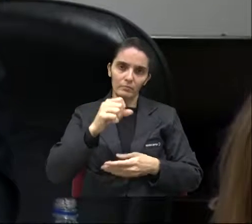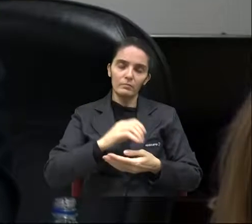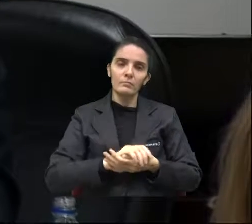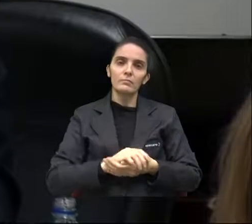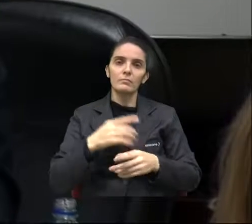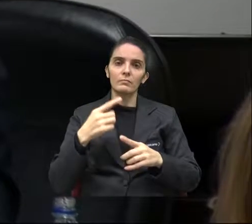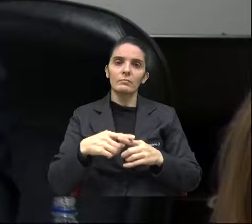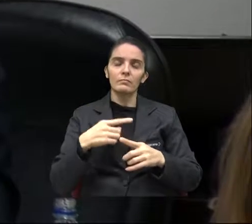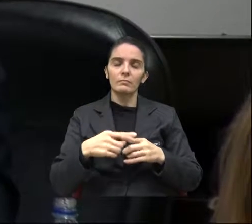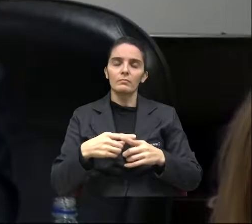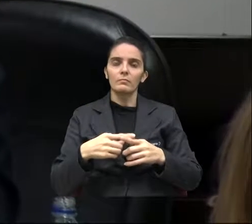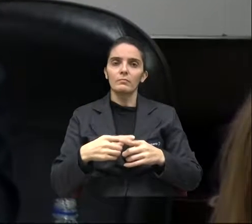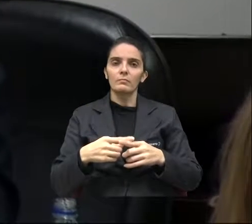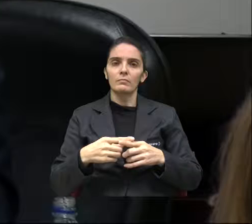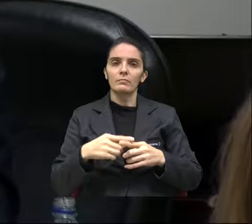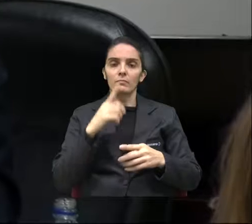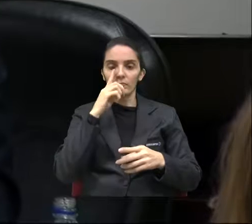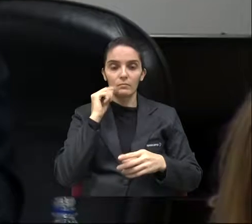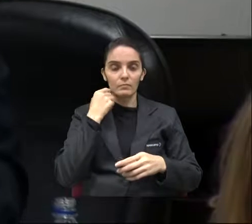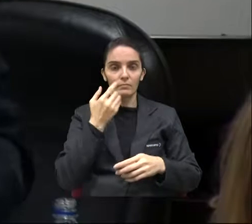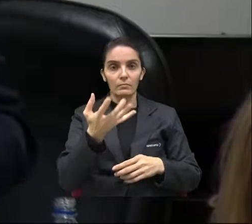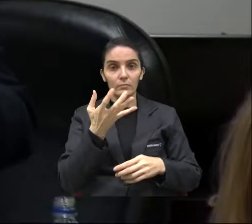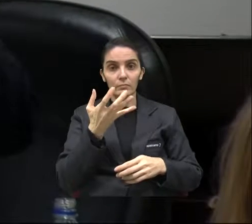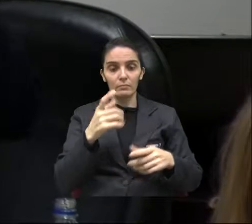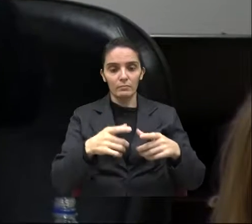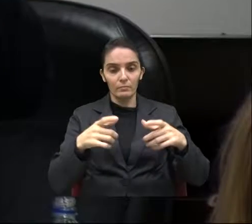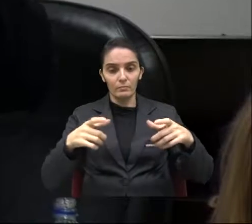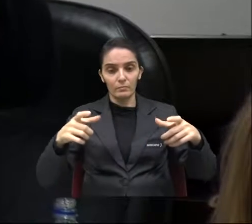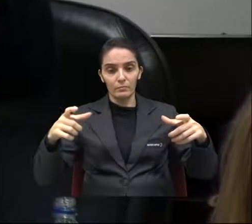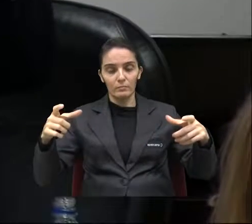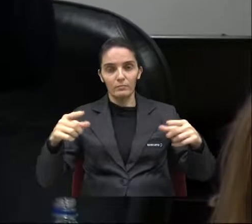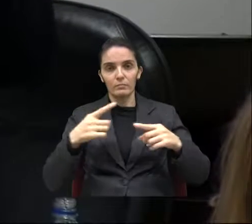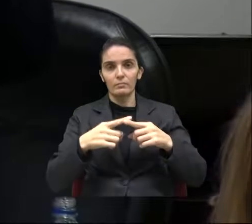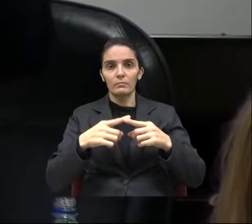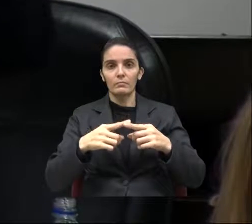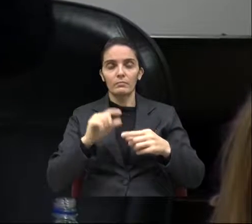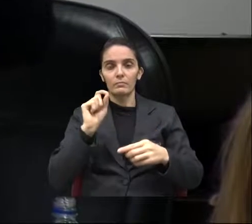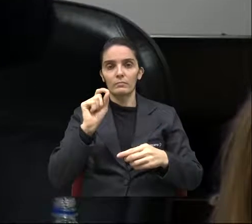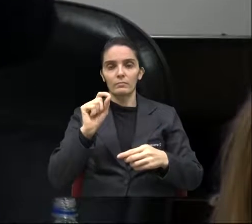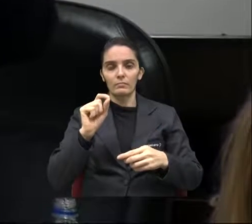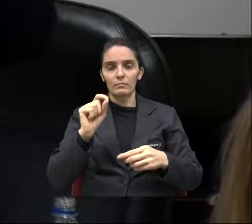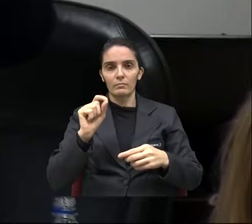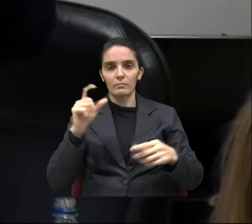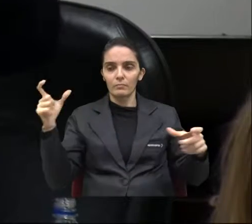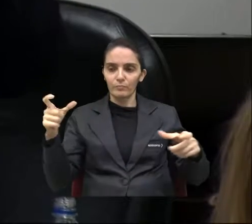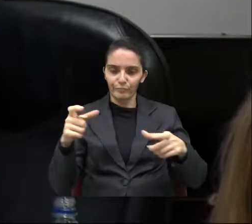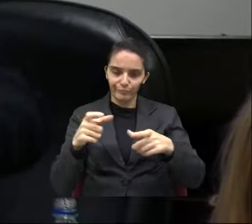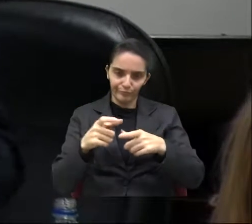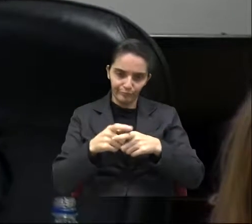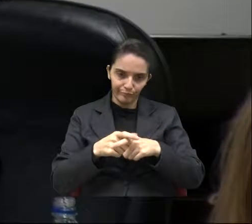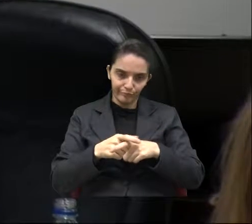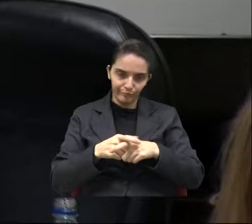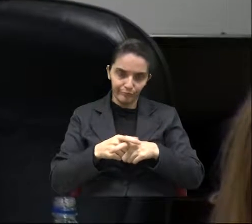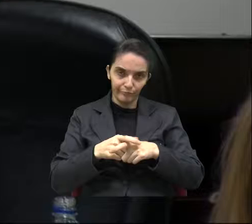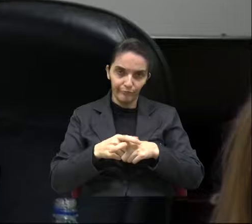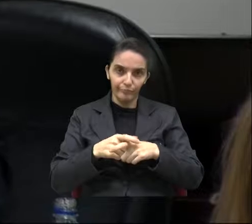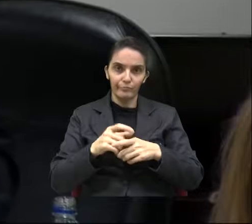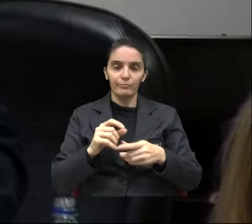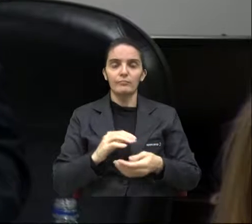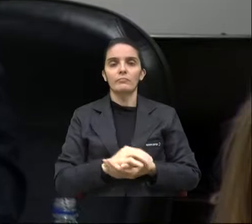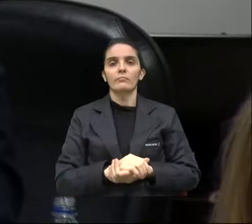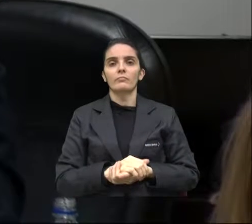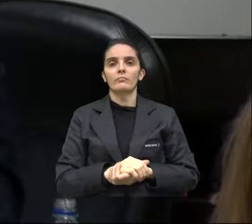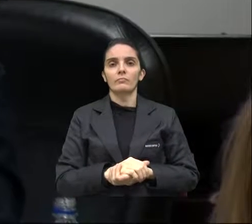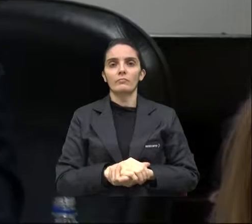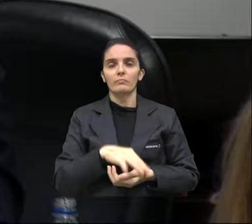a favor do crescimento, porque quem anda para trás é caranguejo, isso mesmo. Quem